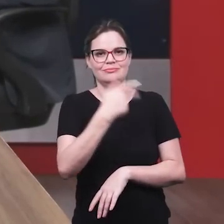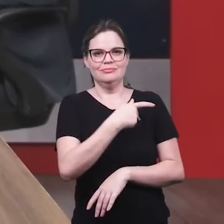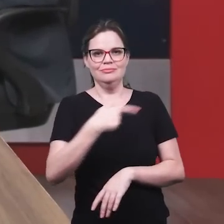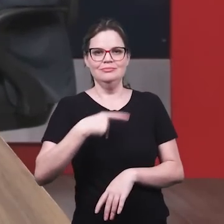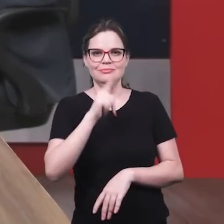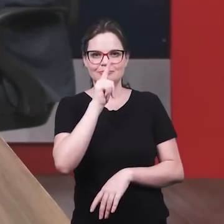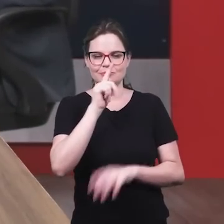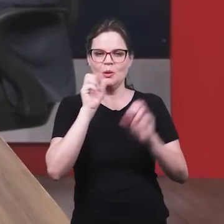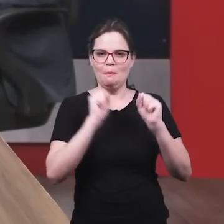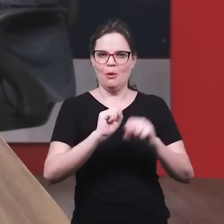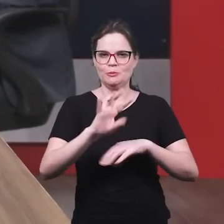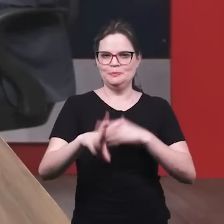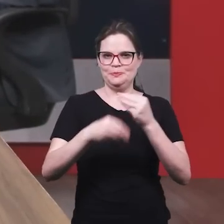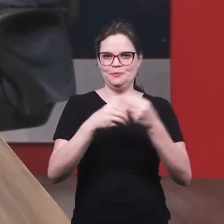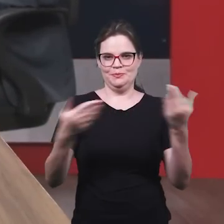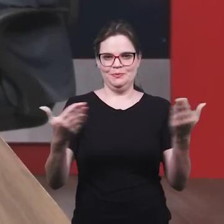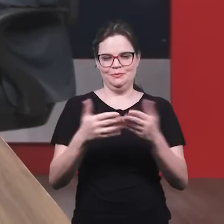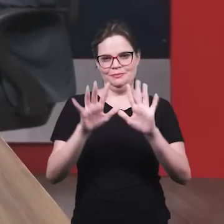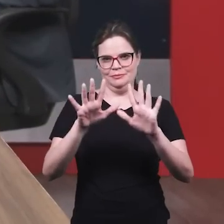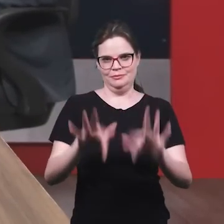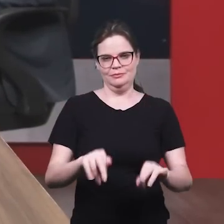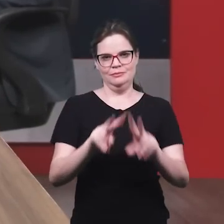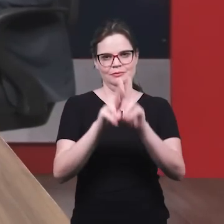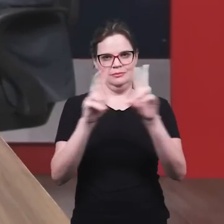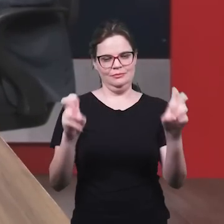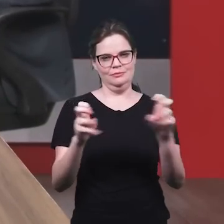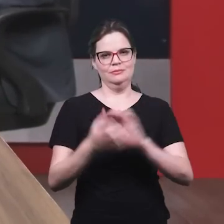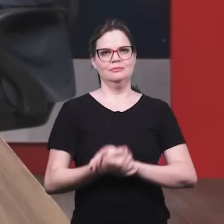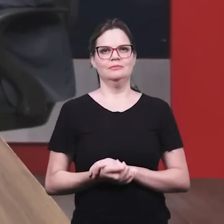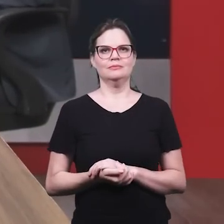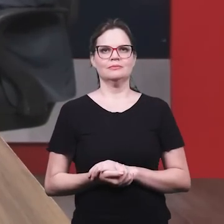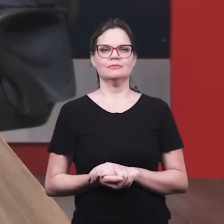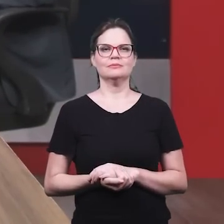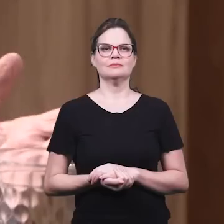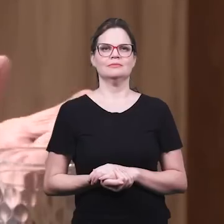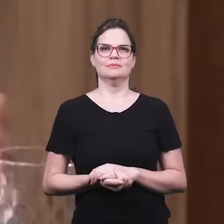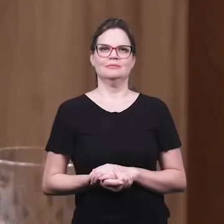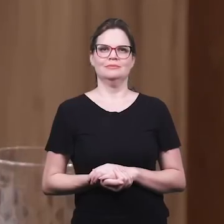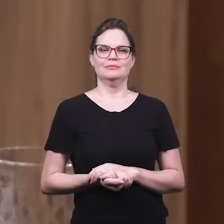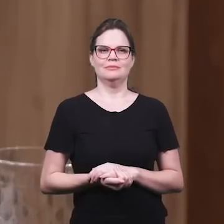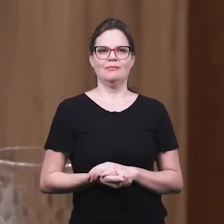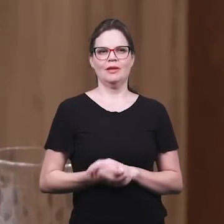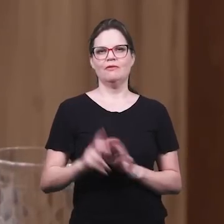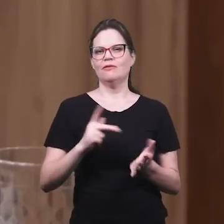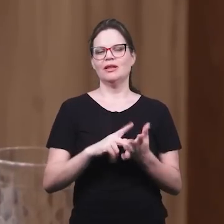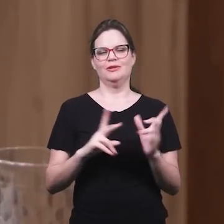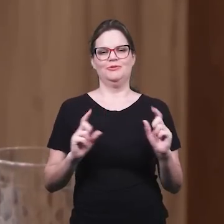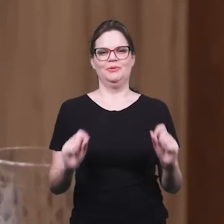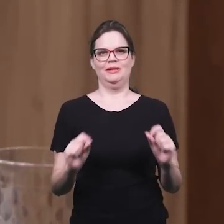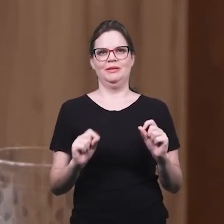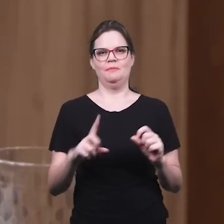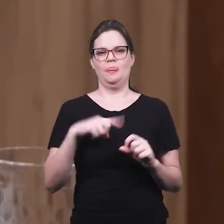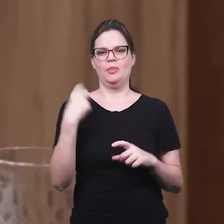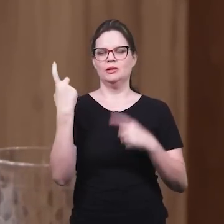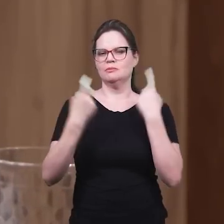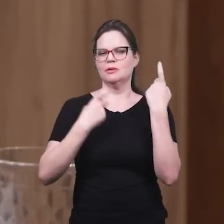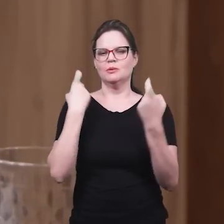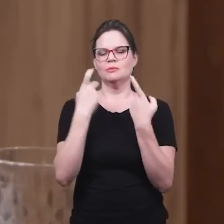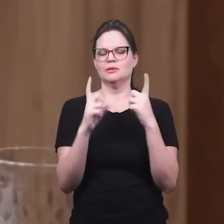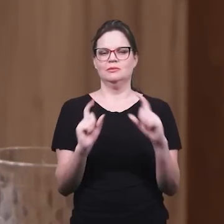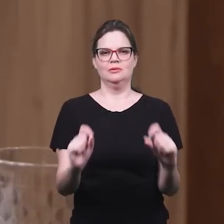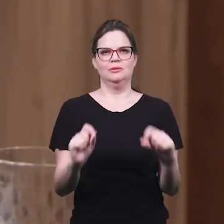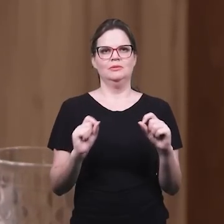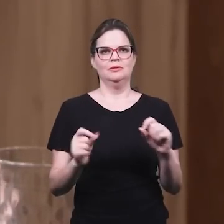algumas considerações finais sobre esse assunto que discutimos aqui hoje. Na verdade, a nossa preocupação aqui hoje